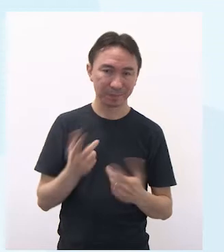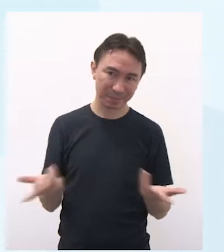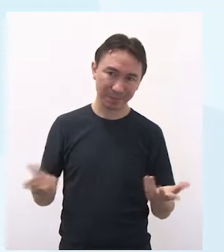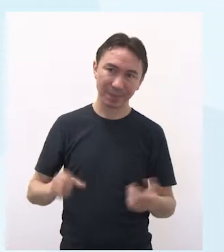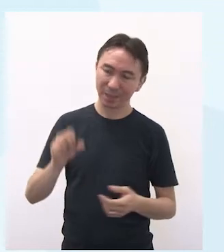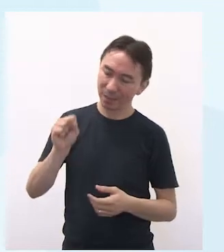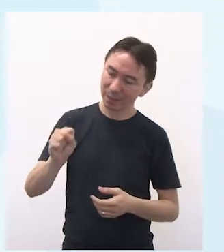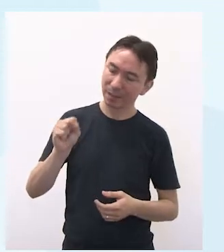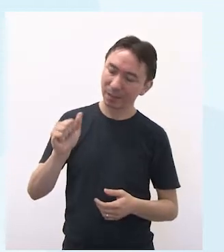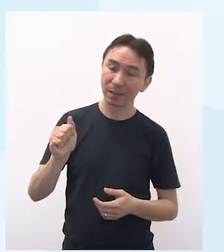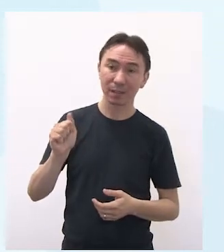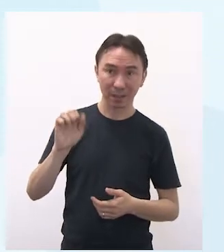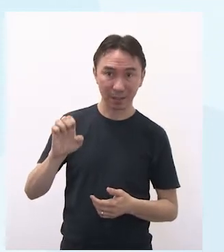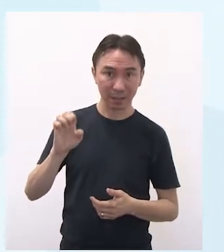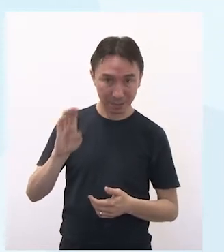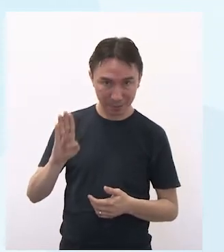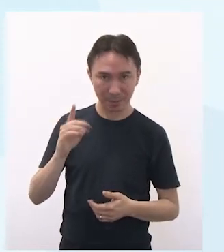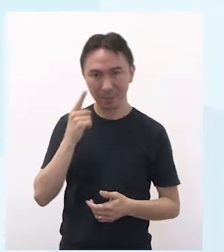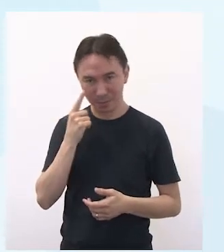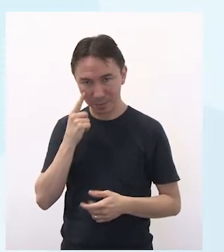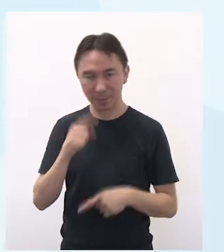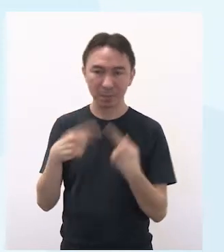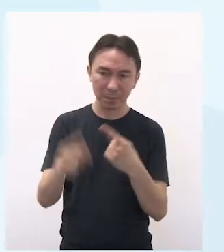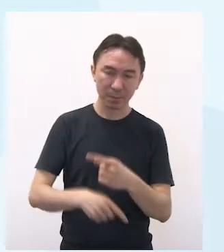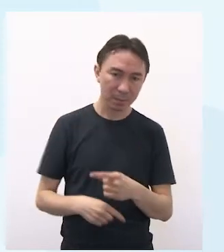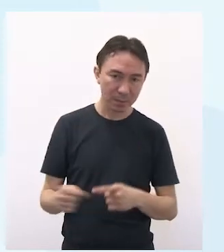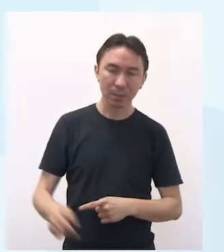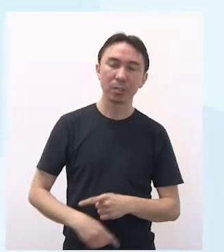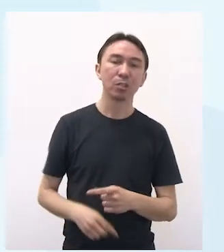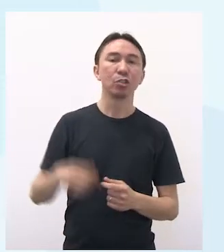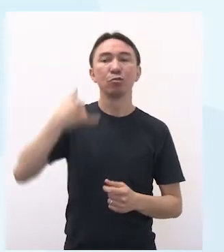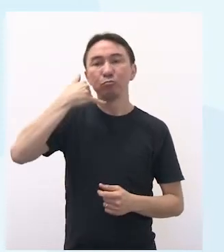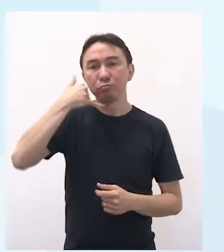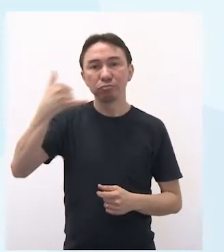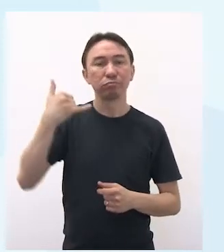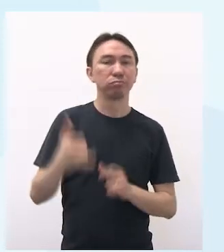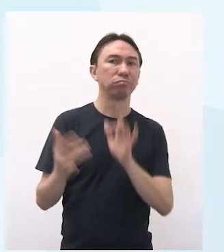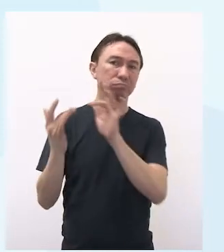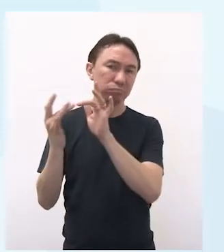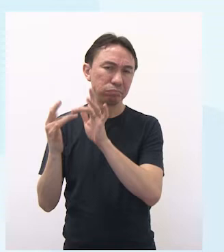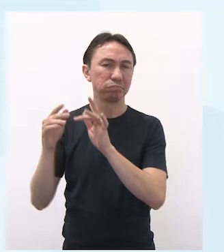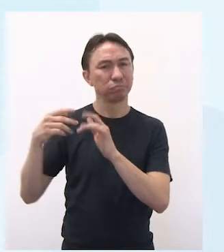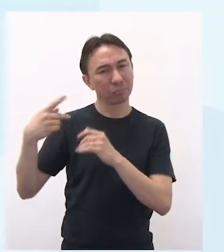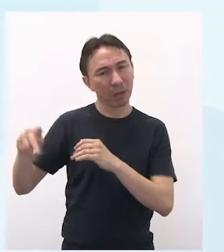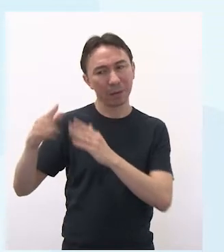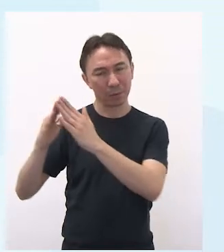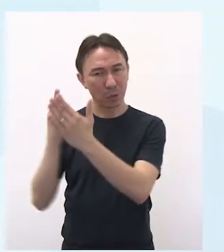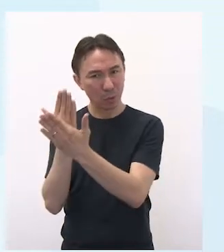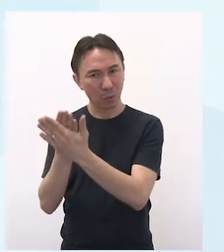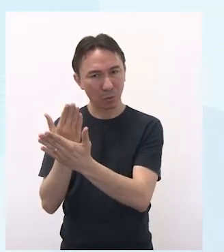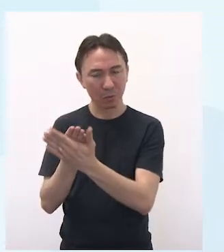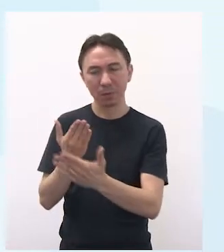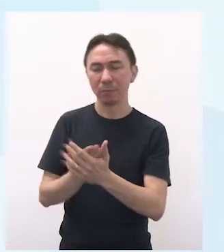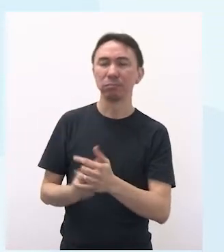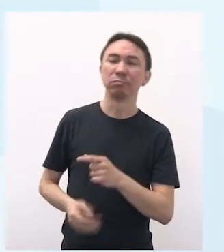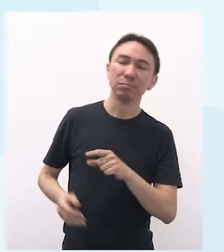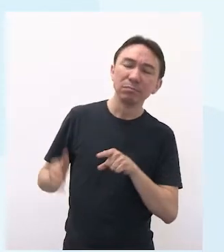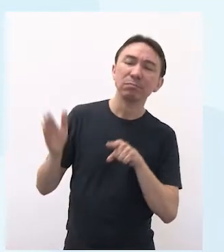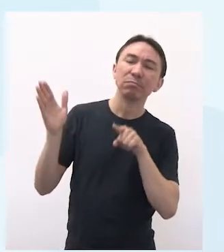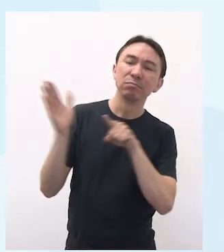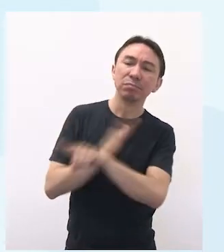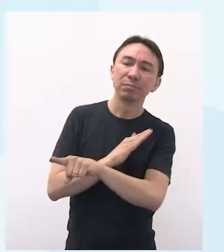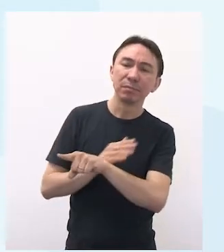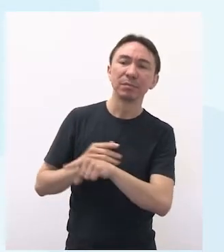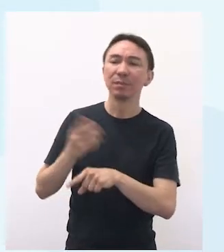SAEB entrará em contato, a diretoria de ensino, a escola, entrará em contato com a escola para saber quais são, então,